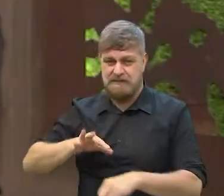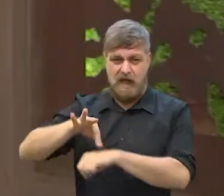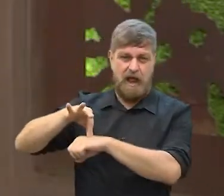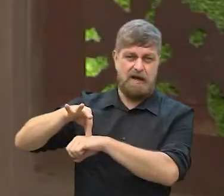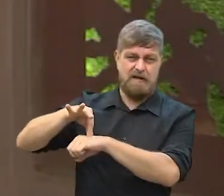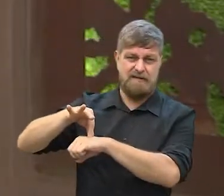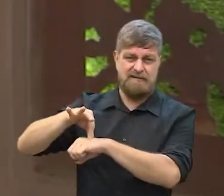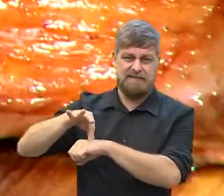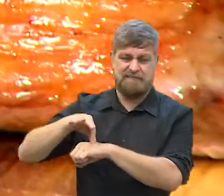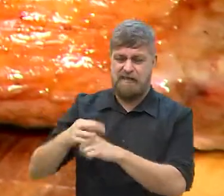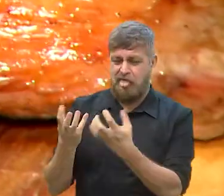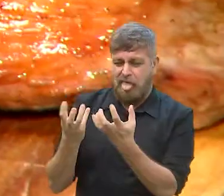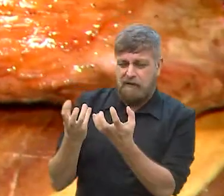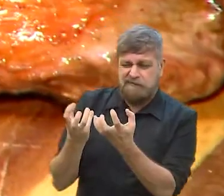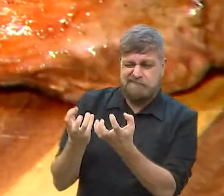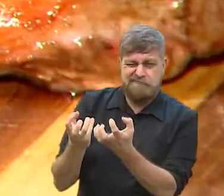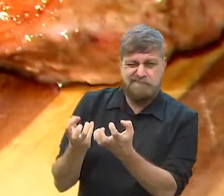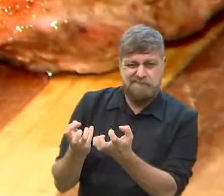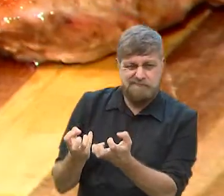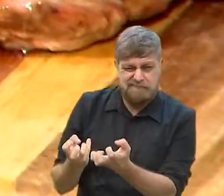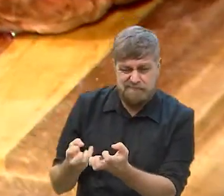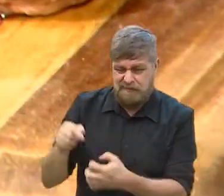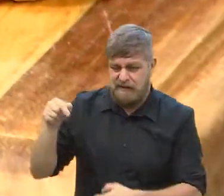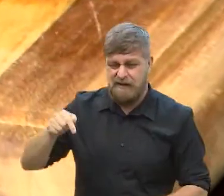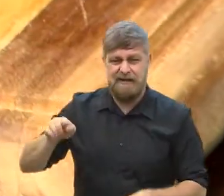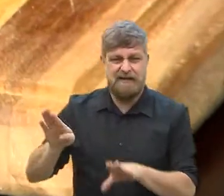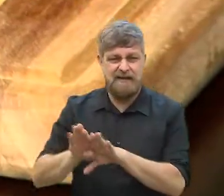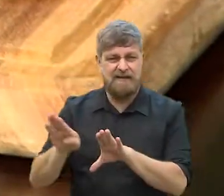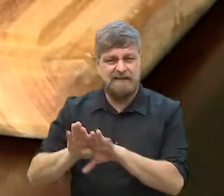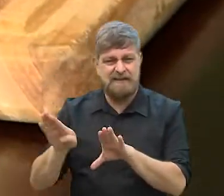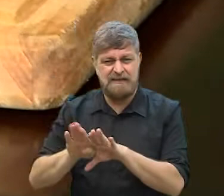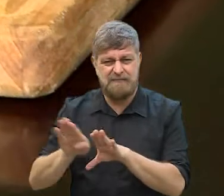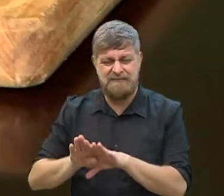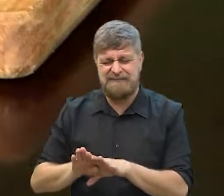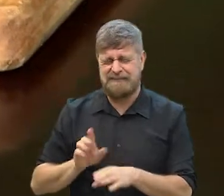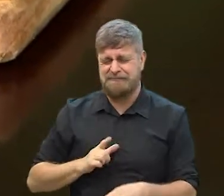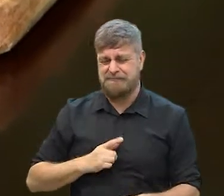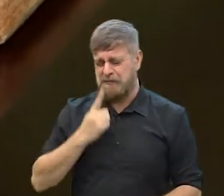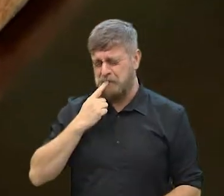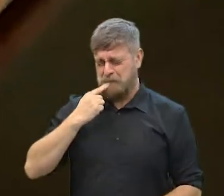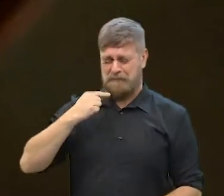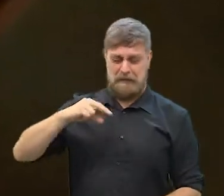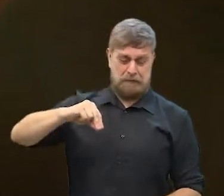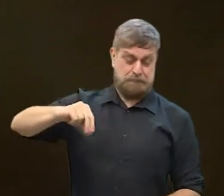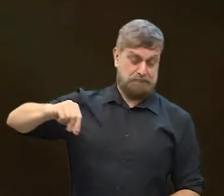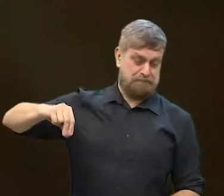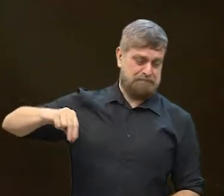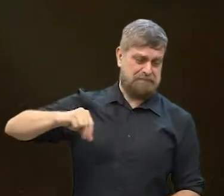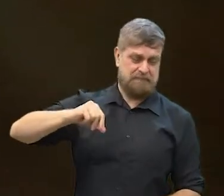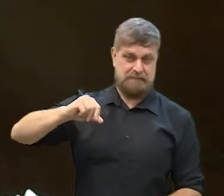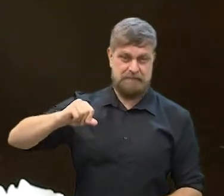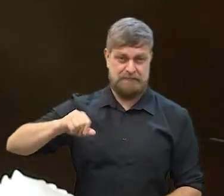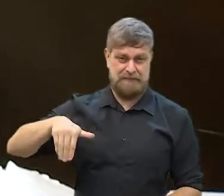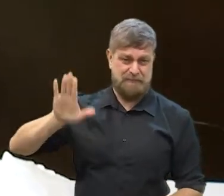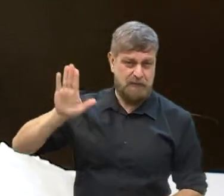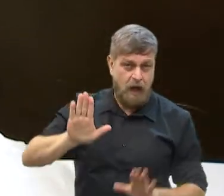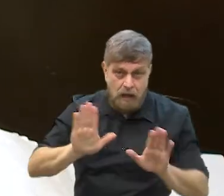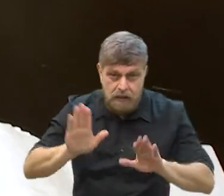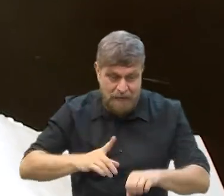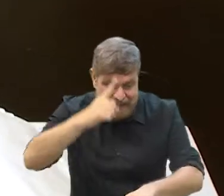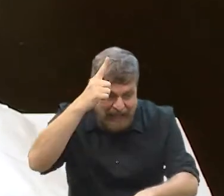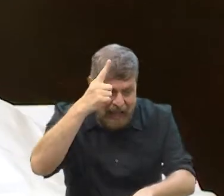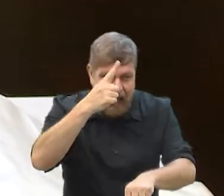carne desidratada. Além de desidratada, ela vai ficar muito, vai puxar muito sal. Então, é importante